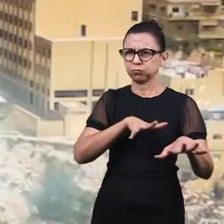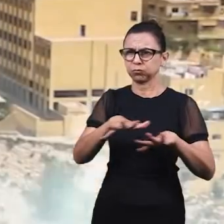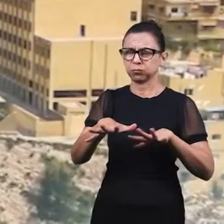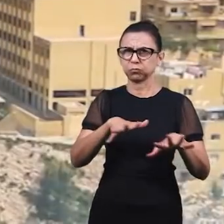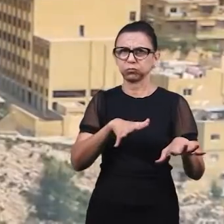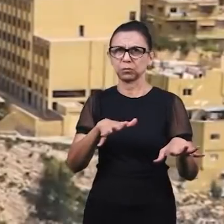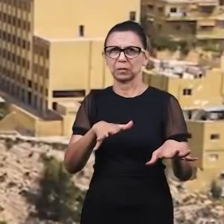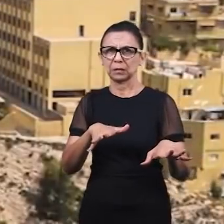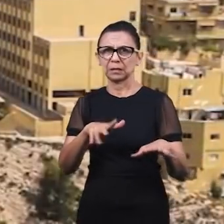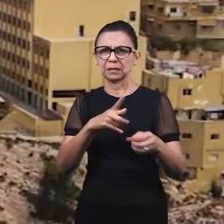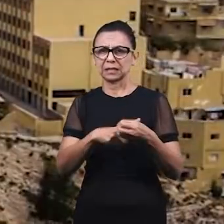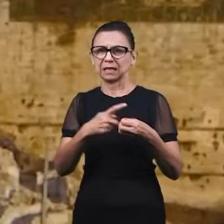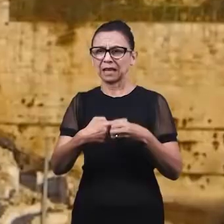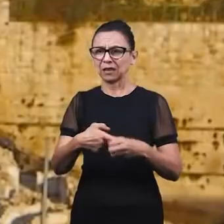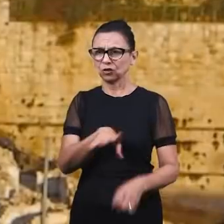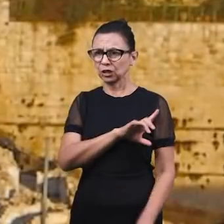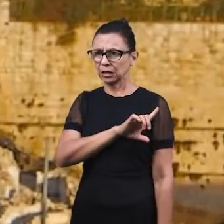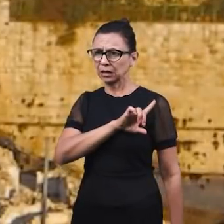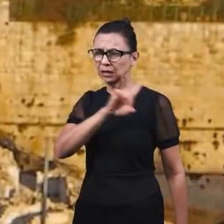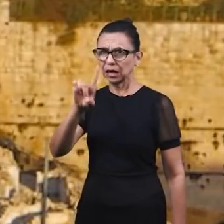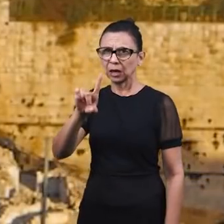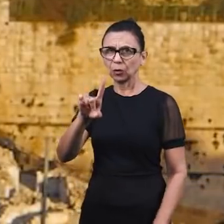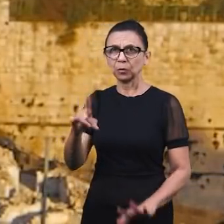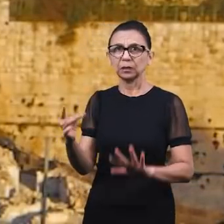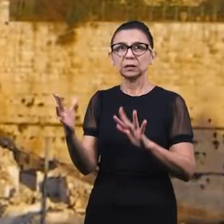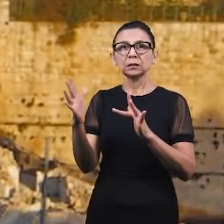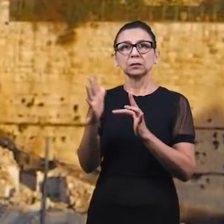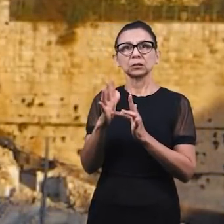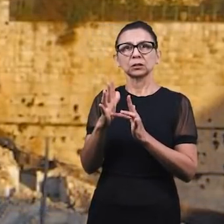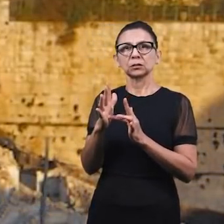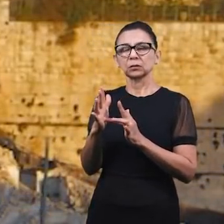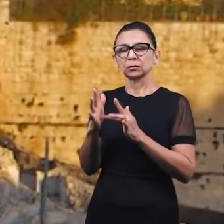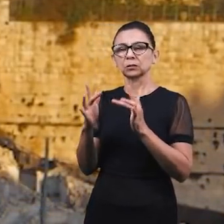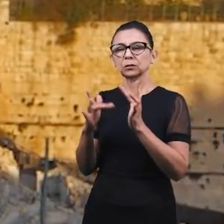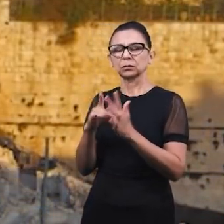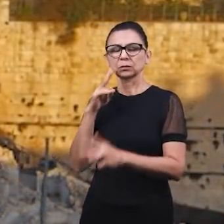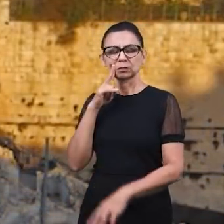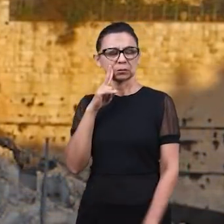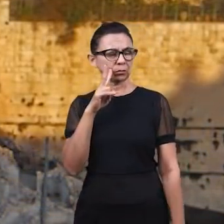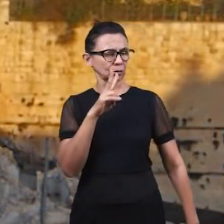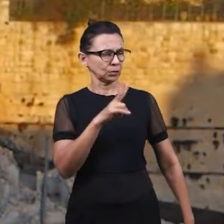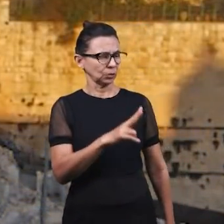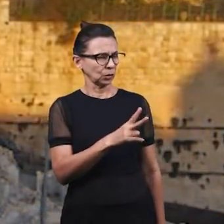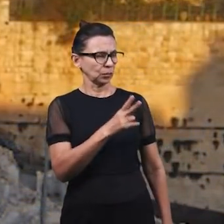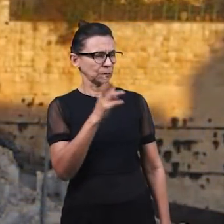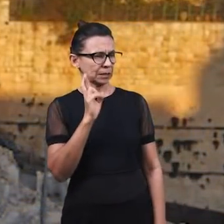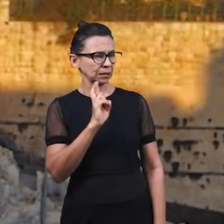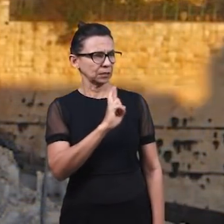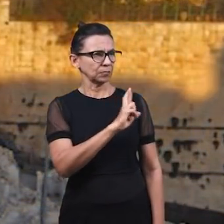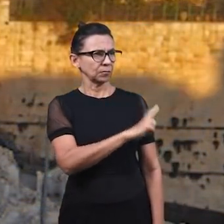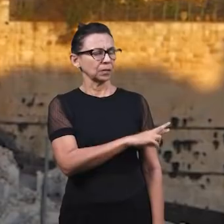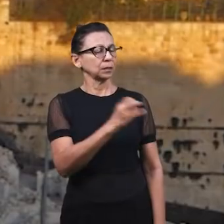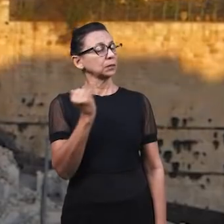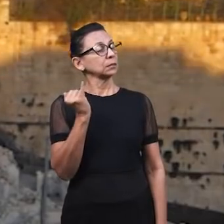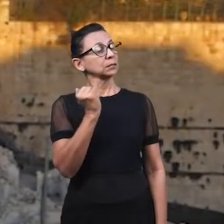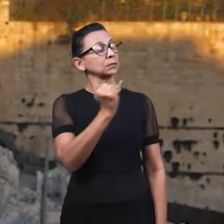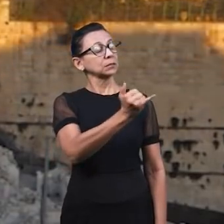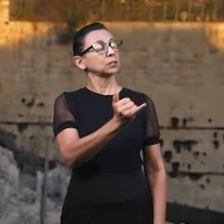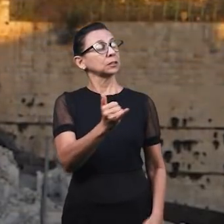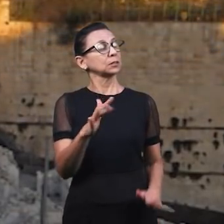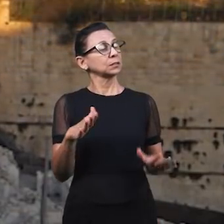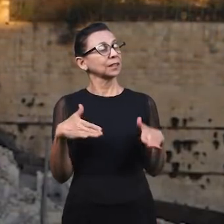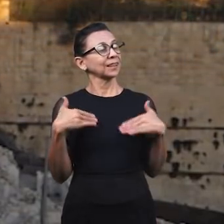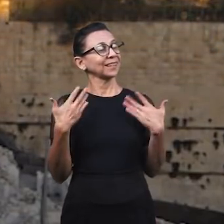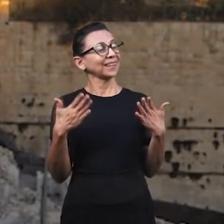a cidade. Jesus, olhando para eles, lhes disse